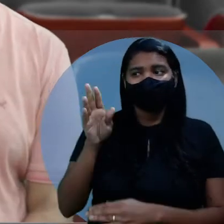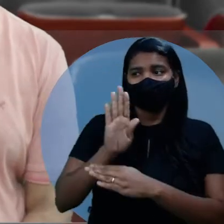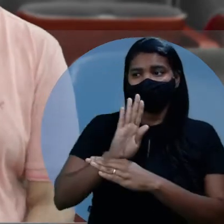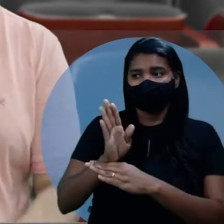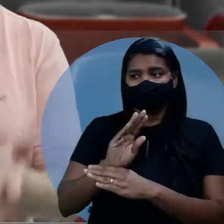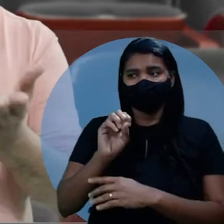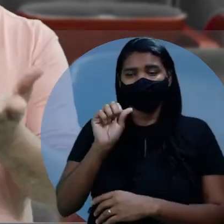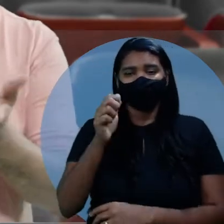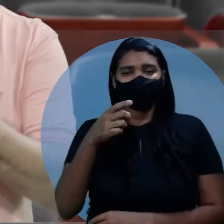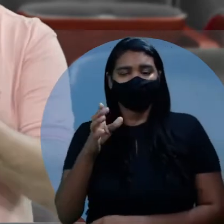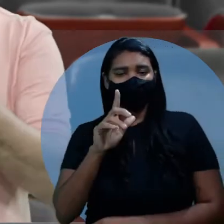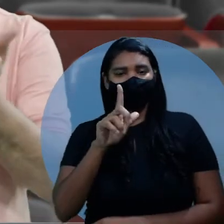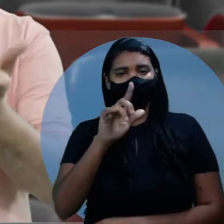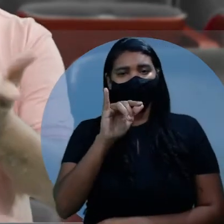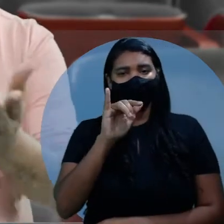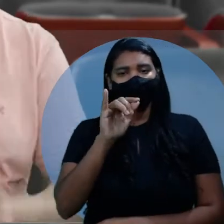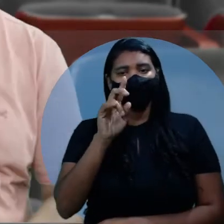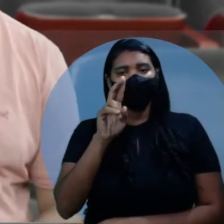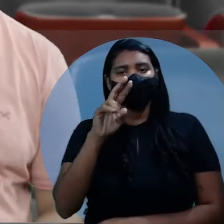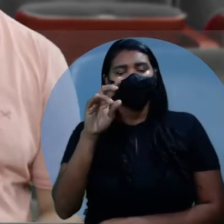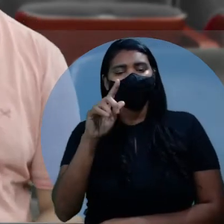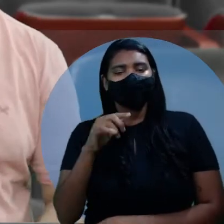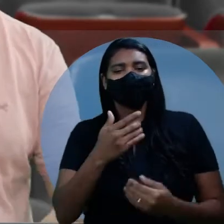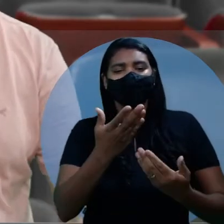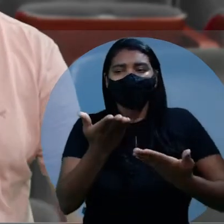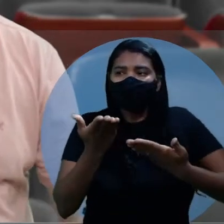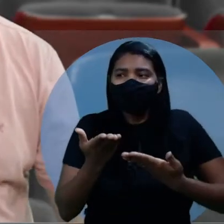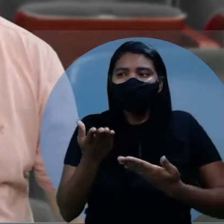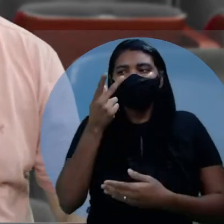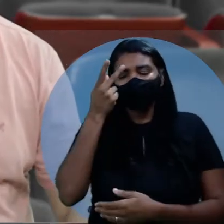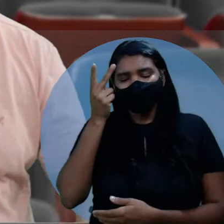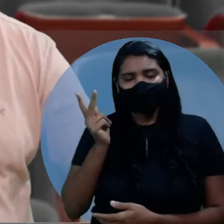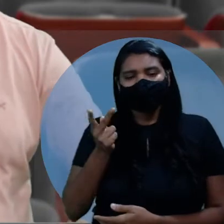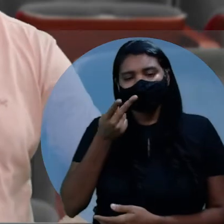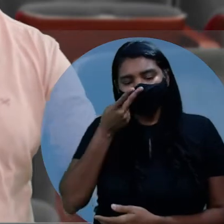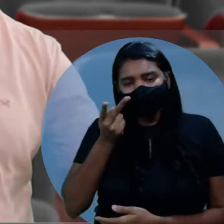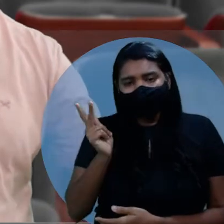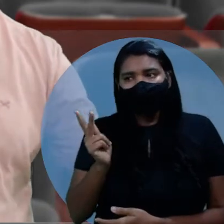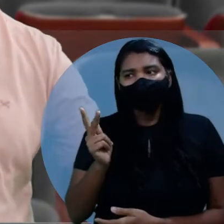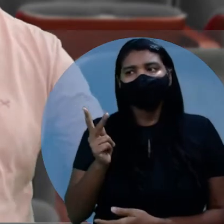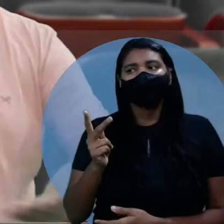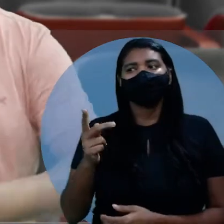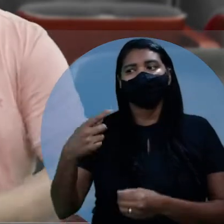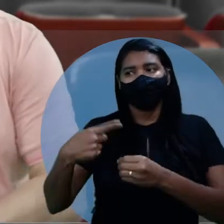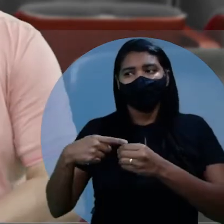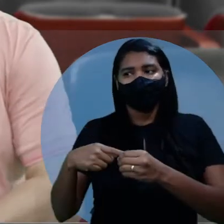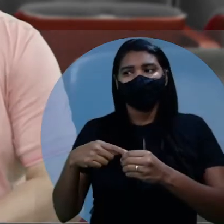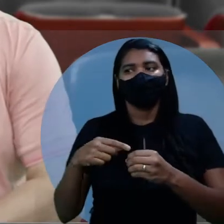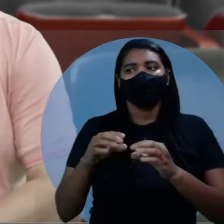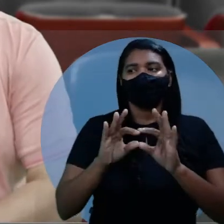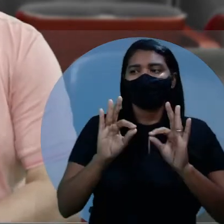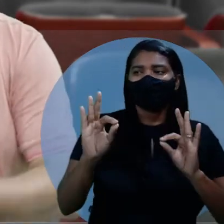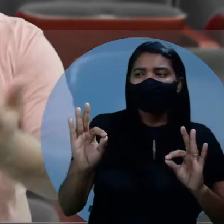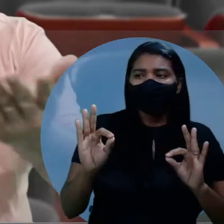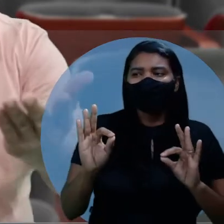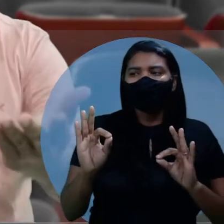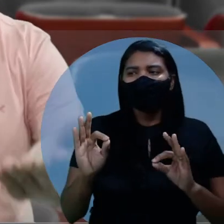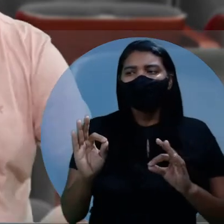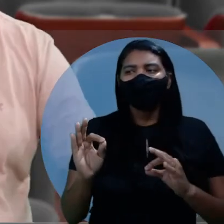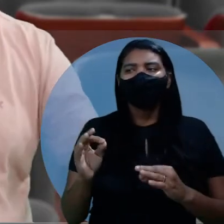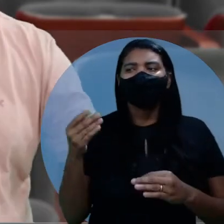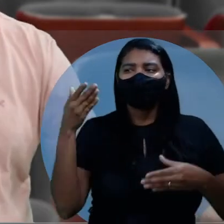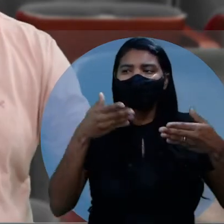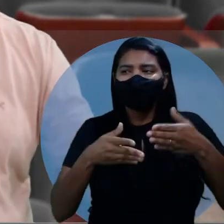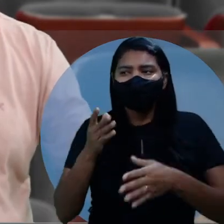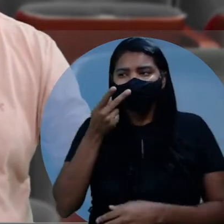patrimônio, não é isso? E até é bom convidar os nossos estudantes que não são do Recife, né? Que são do interior, quando vierem aqui ao Recife, conhecer,